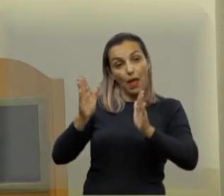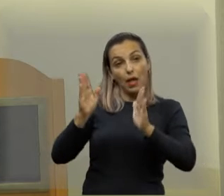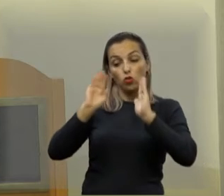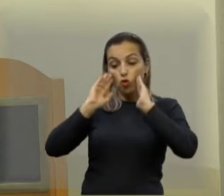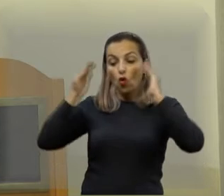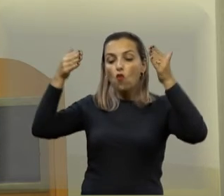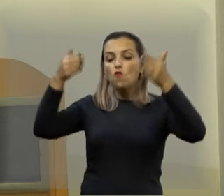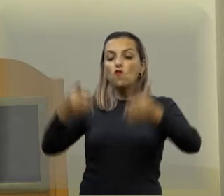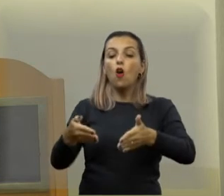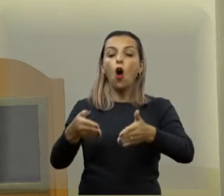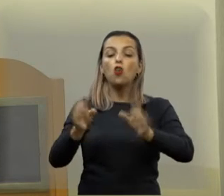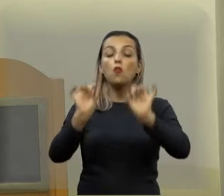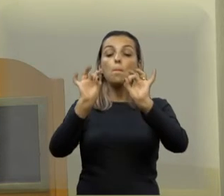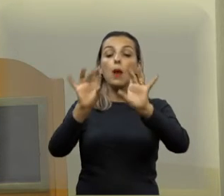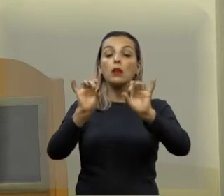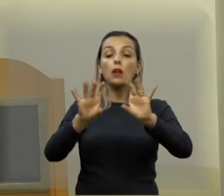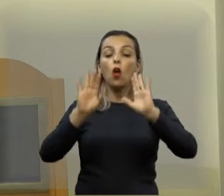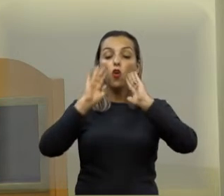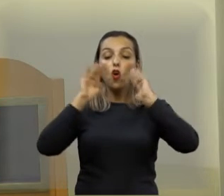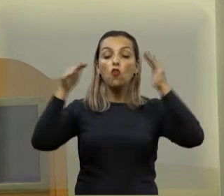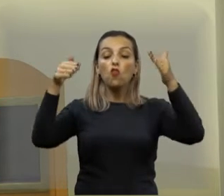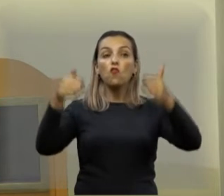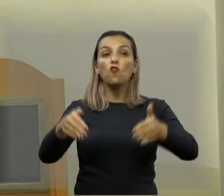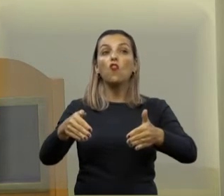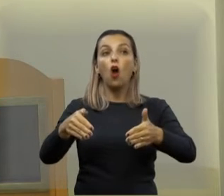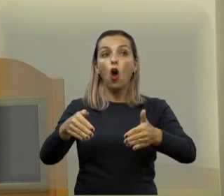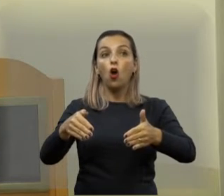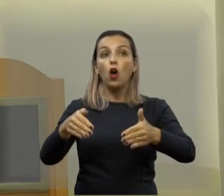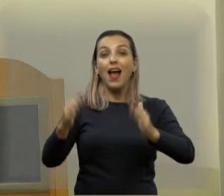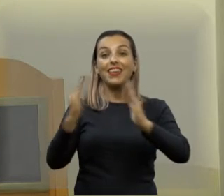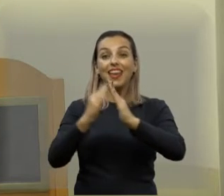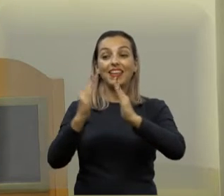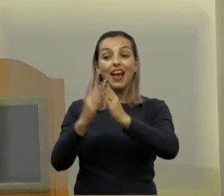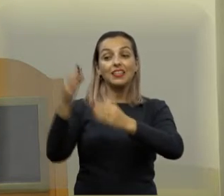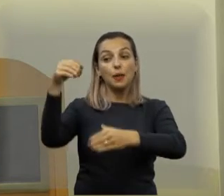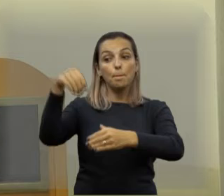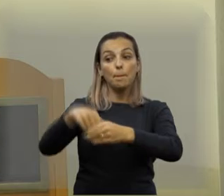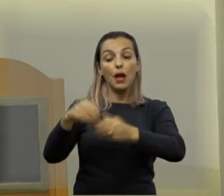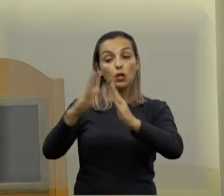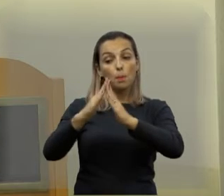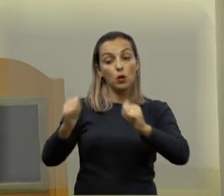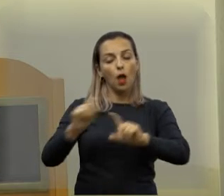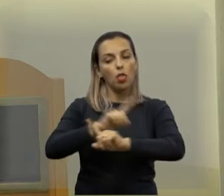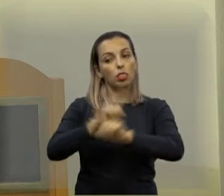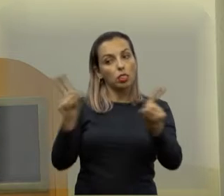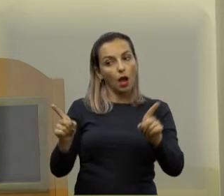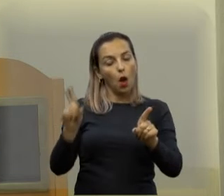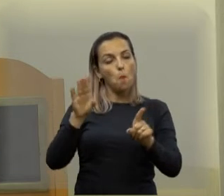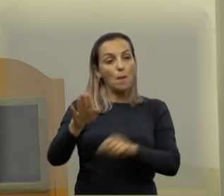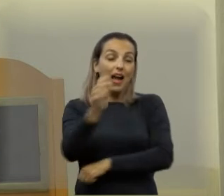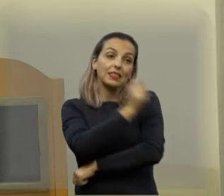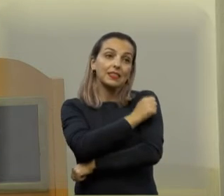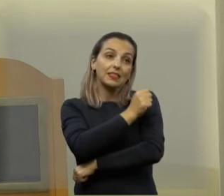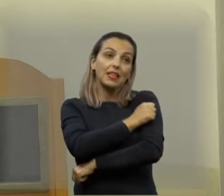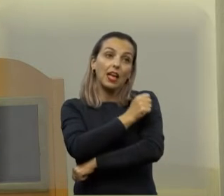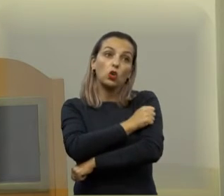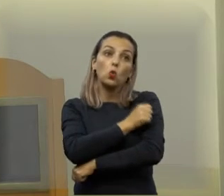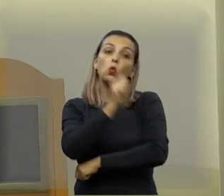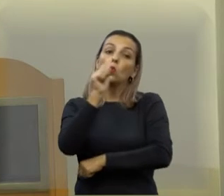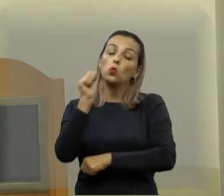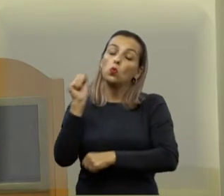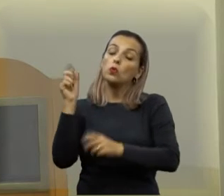destinado exclusivamente para o fim não Residencial que será ocupado para atender alunos do